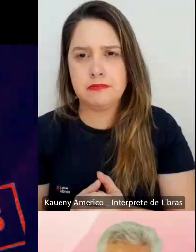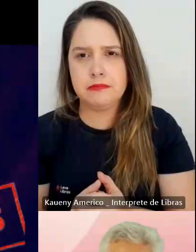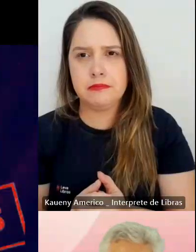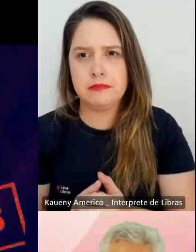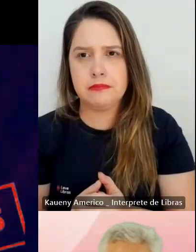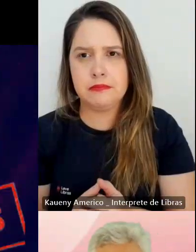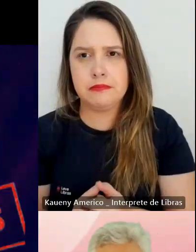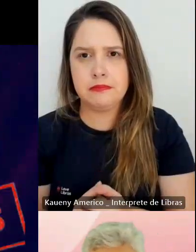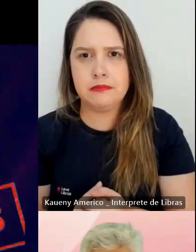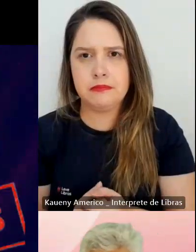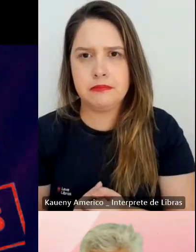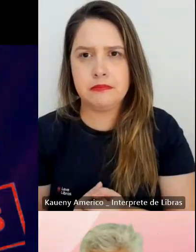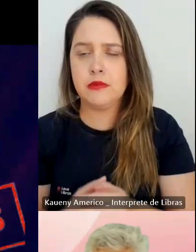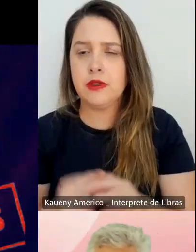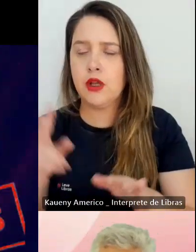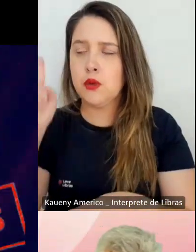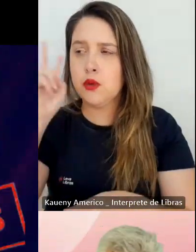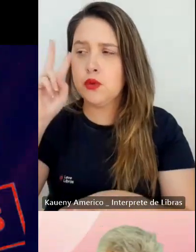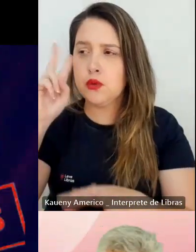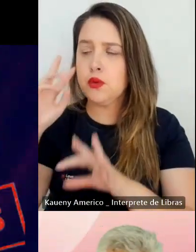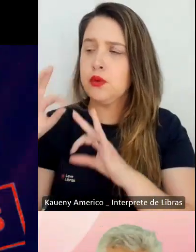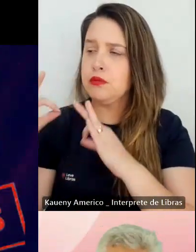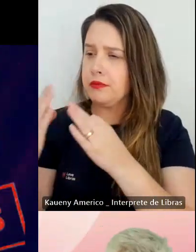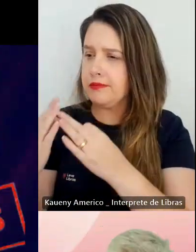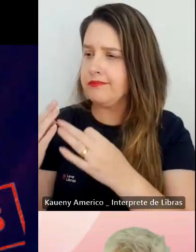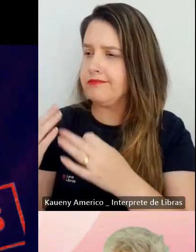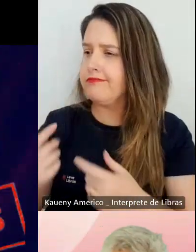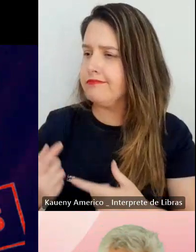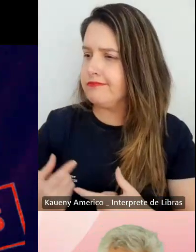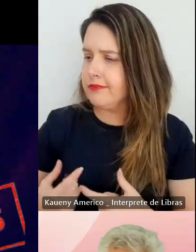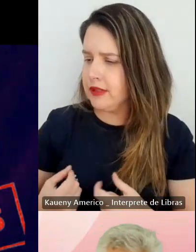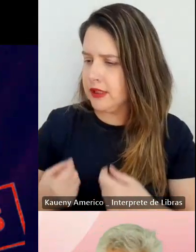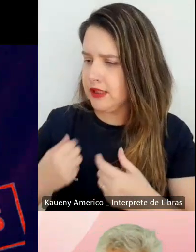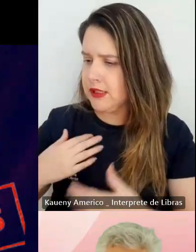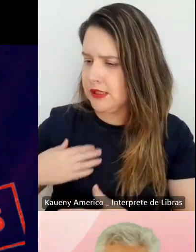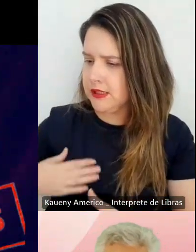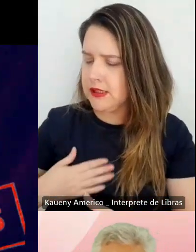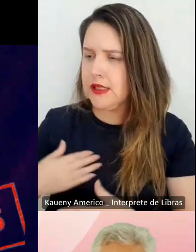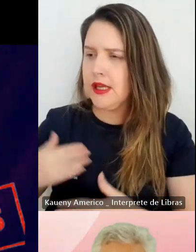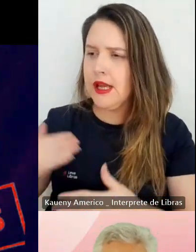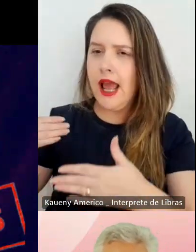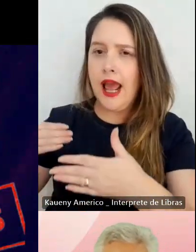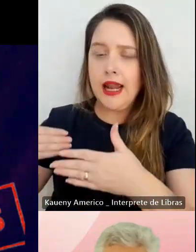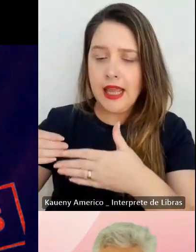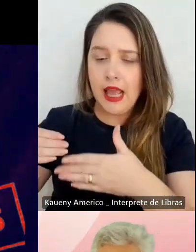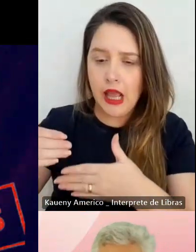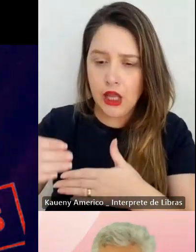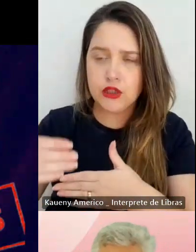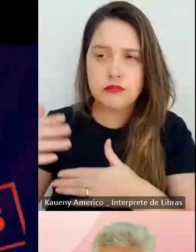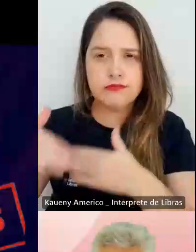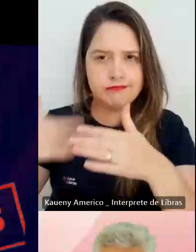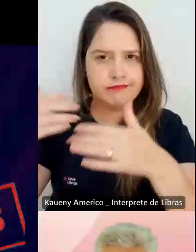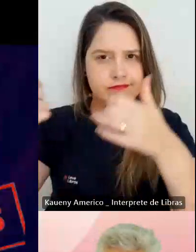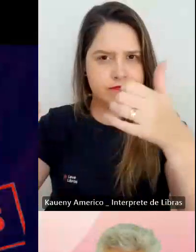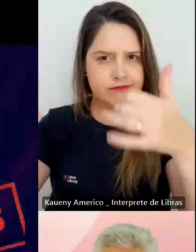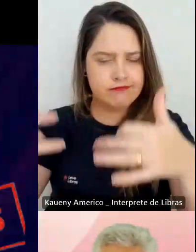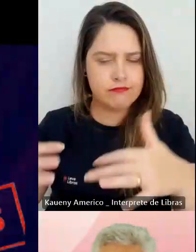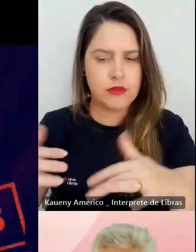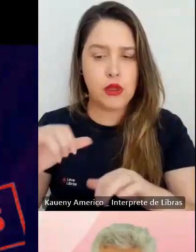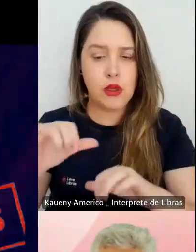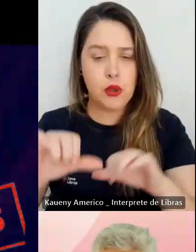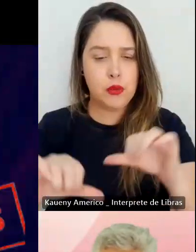o histórico familiar de câncer de mama, então a linhagem, isso eu vou explicar um pouco à frente. A presença da mutação